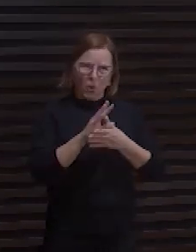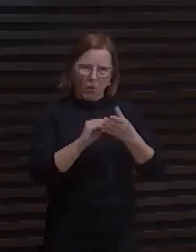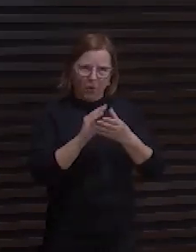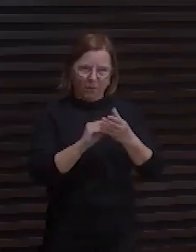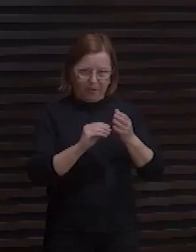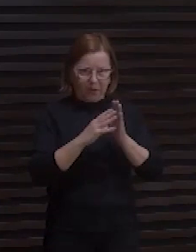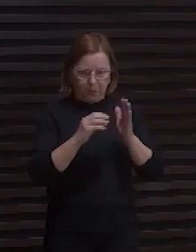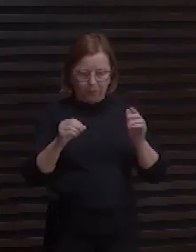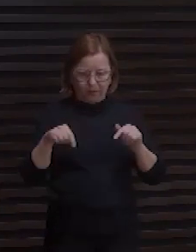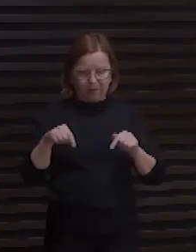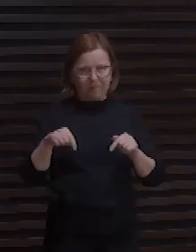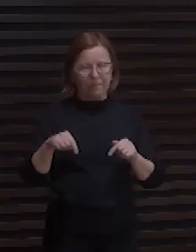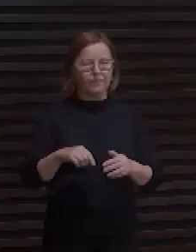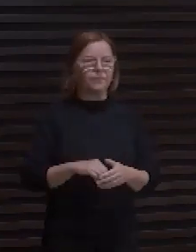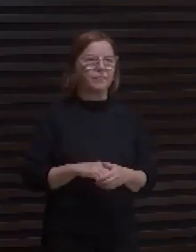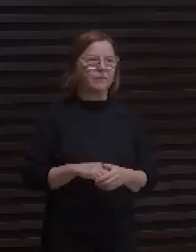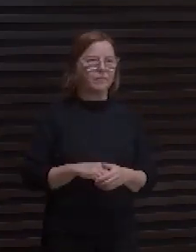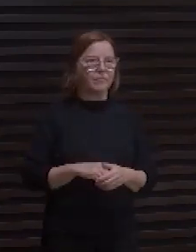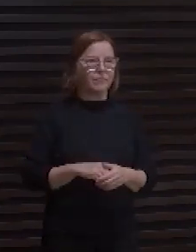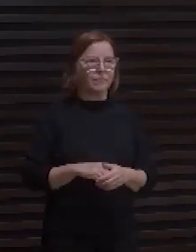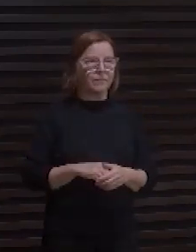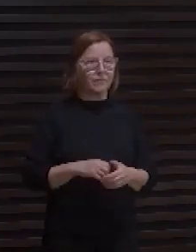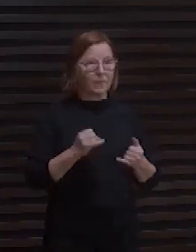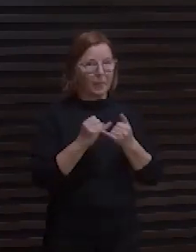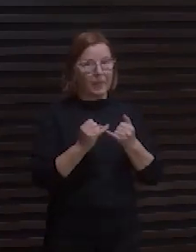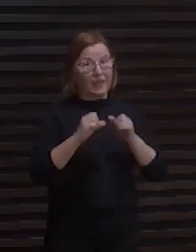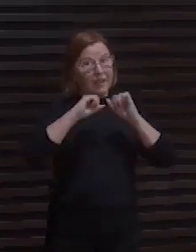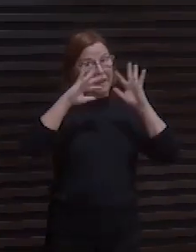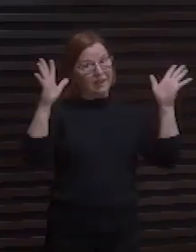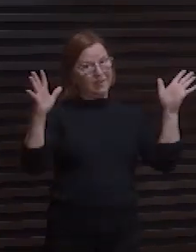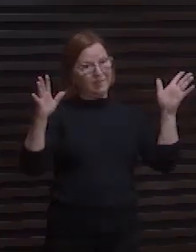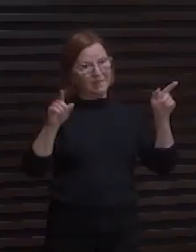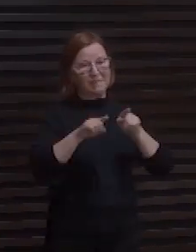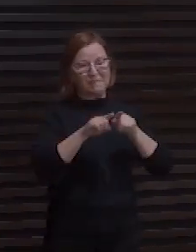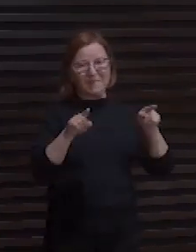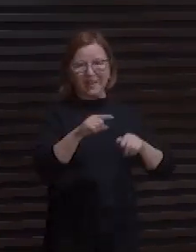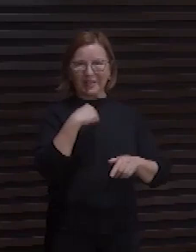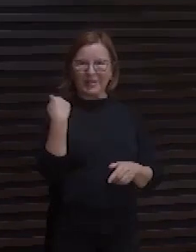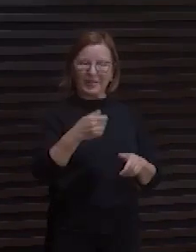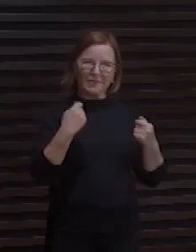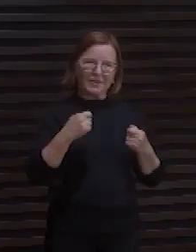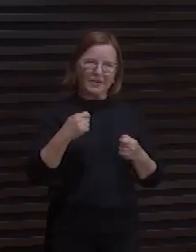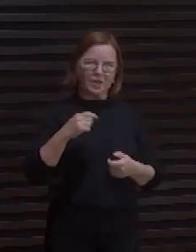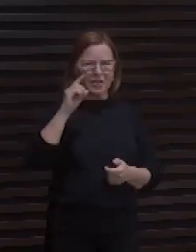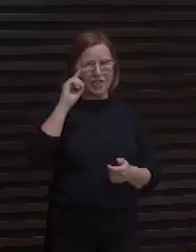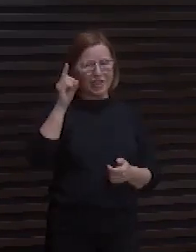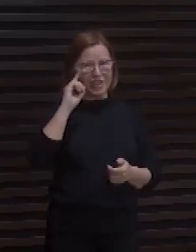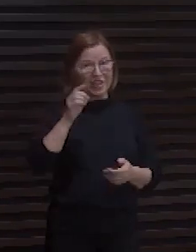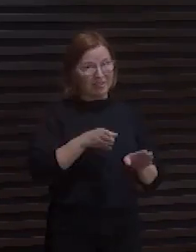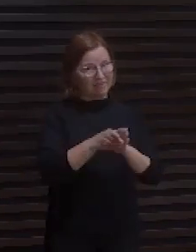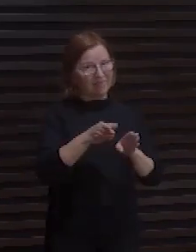E parece claro, mas nós precisamos diariamente sermos exortados, porque é